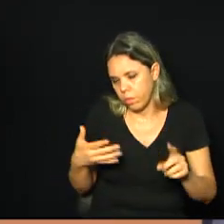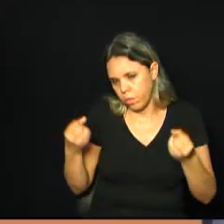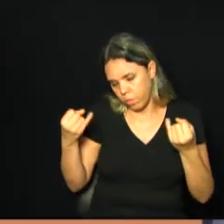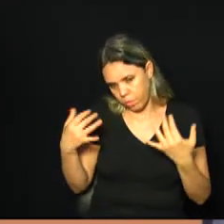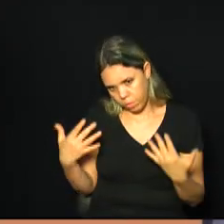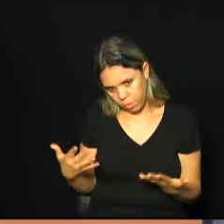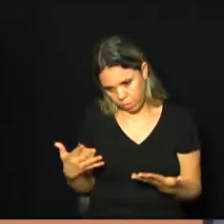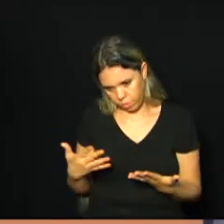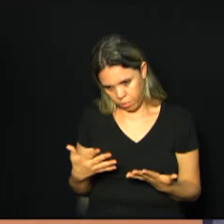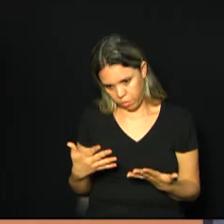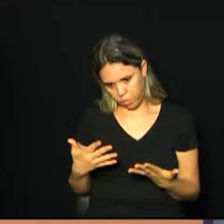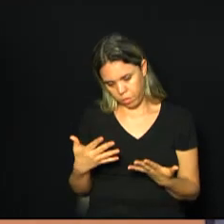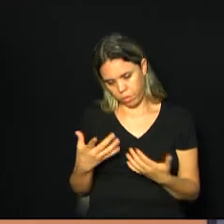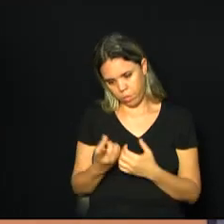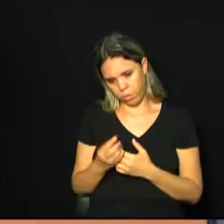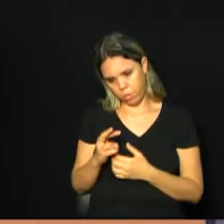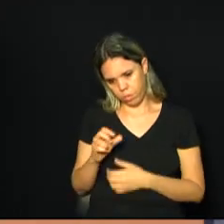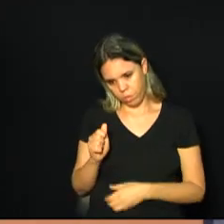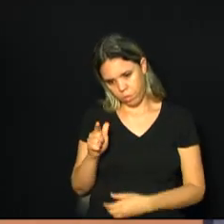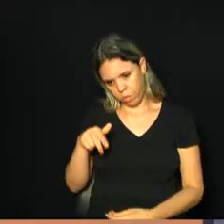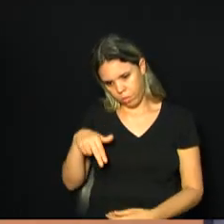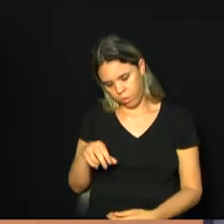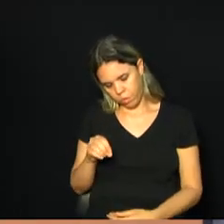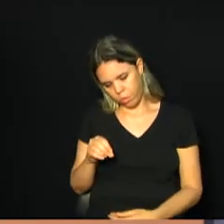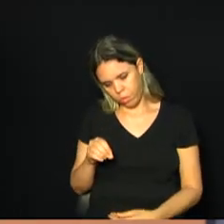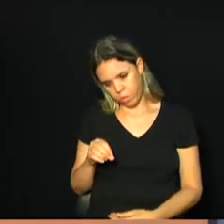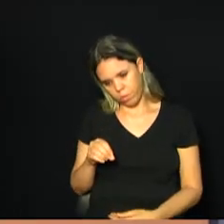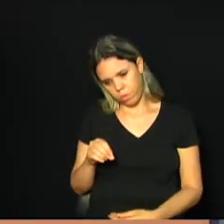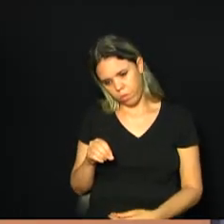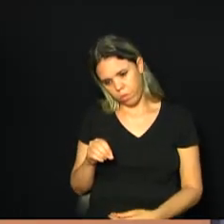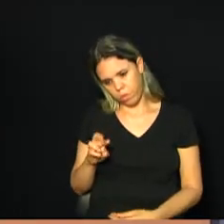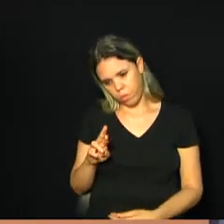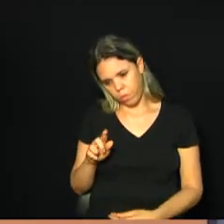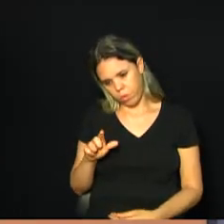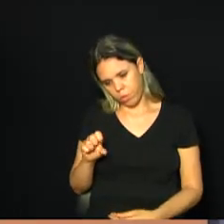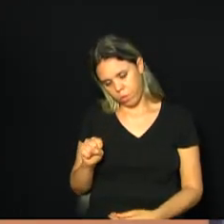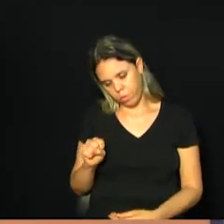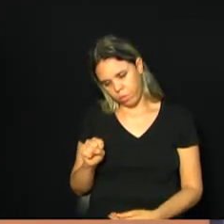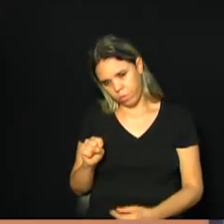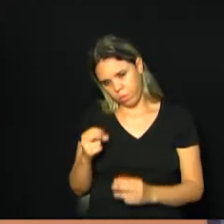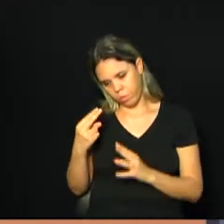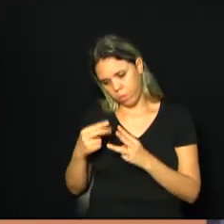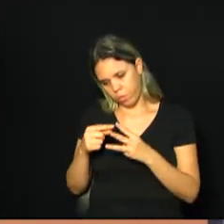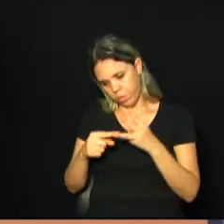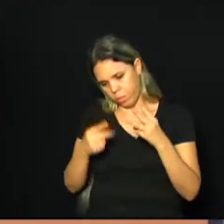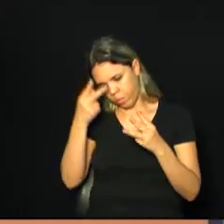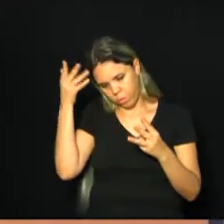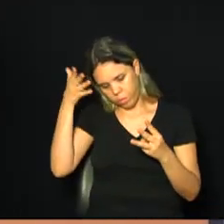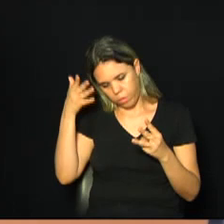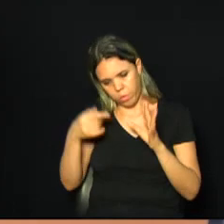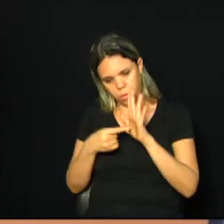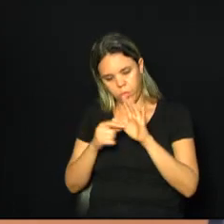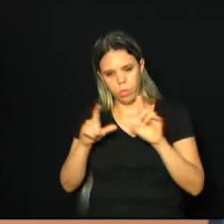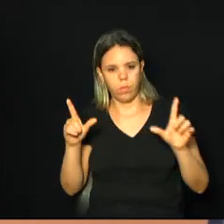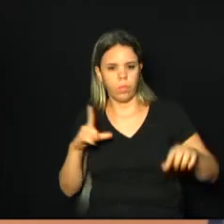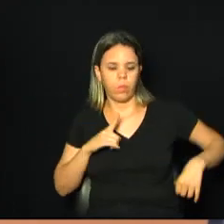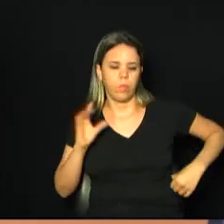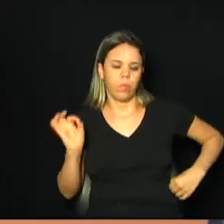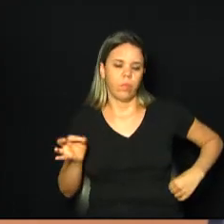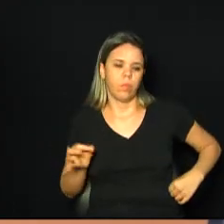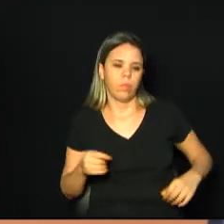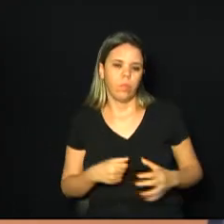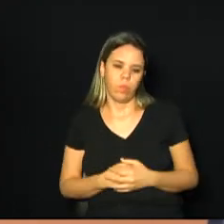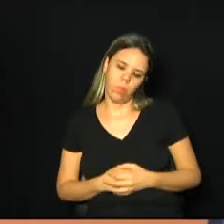aqui pela doutora Adriana, doutor Leandro, doutor Regis aqui, que teve aqui, claro que eu tenho certeza